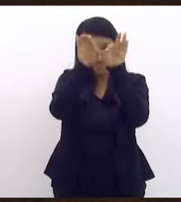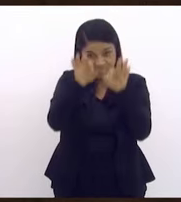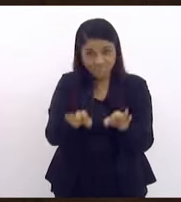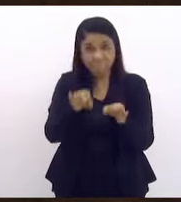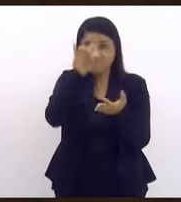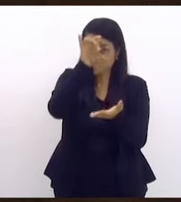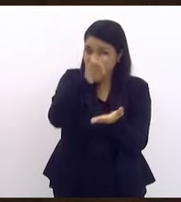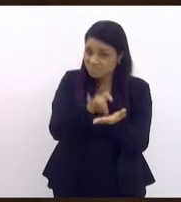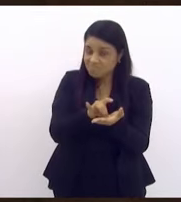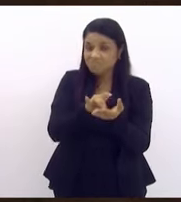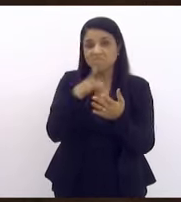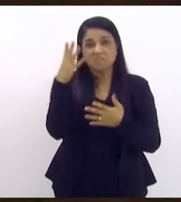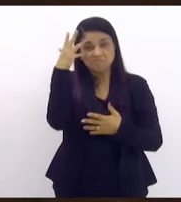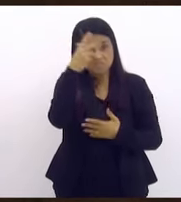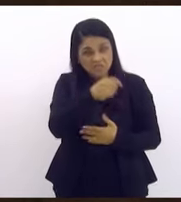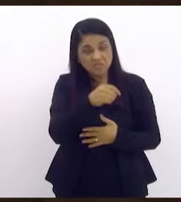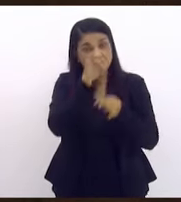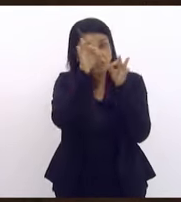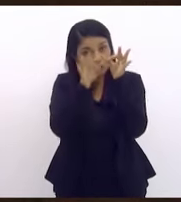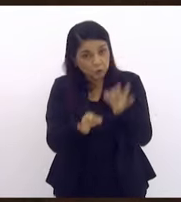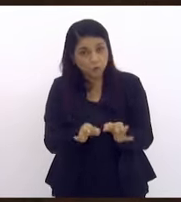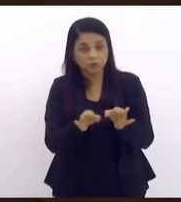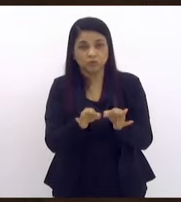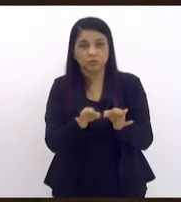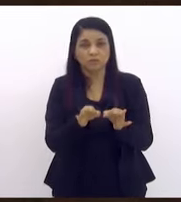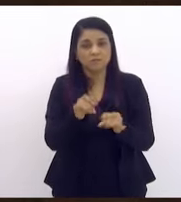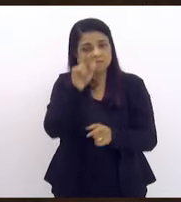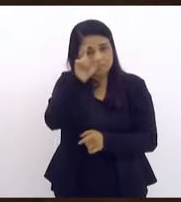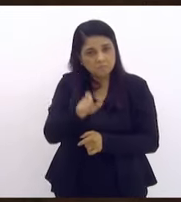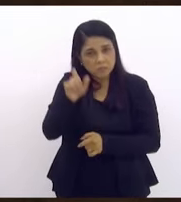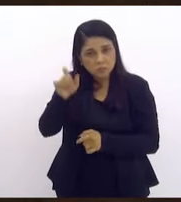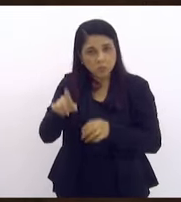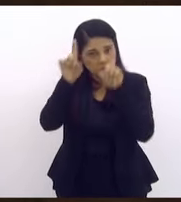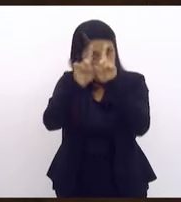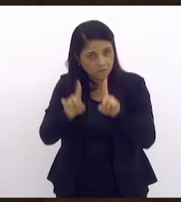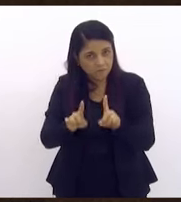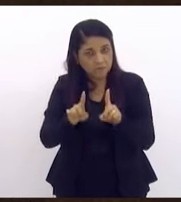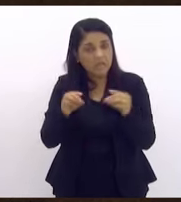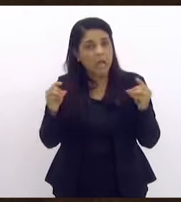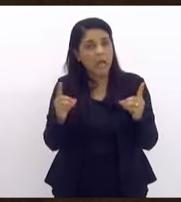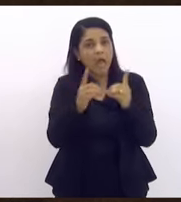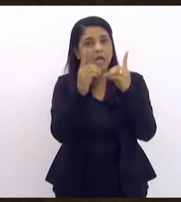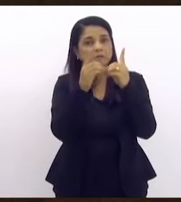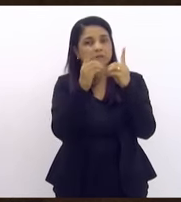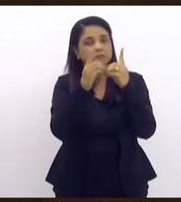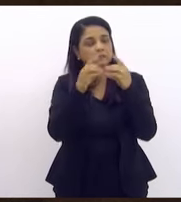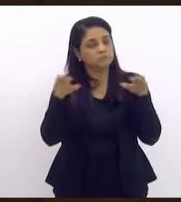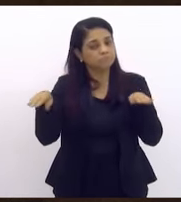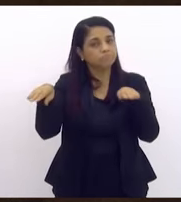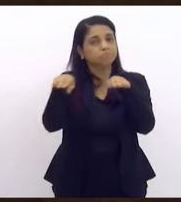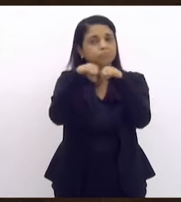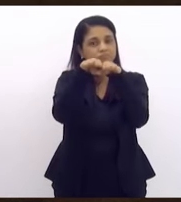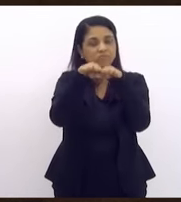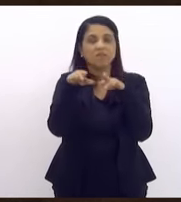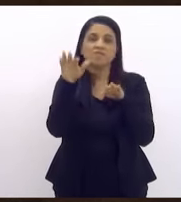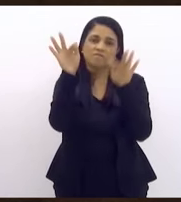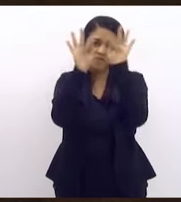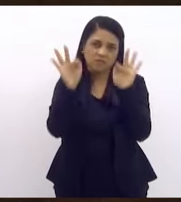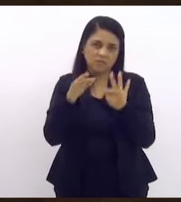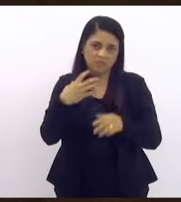bonita e justa de fazer com que, de fato, as pessoas sejam cada vez mais atendidas em plenitude e tenham felicidade.